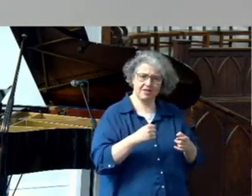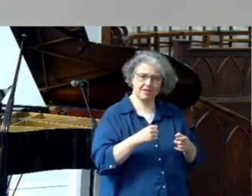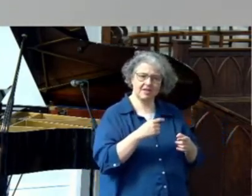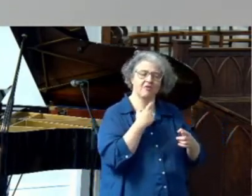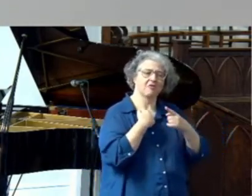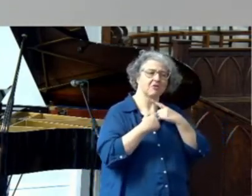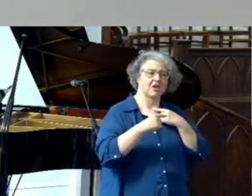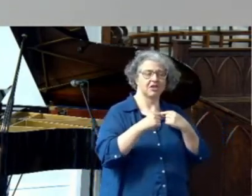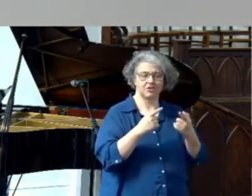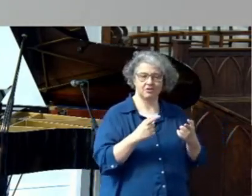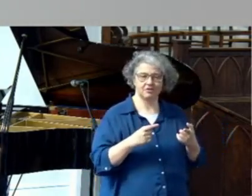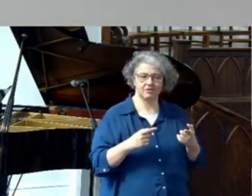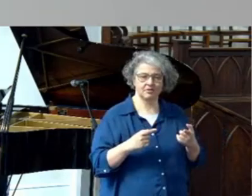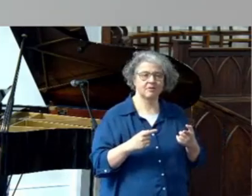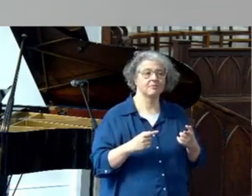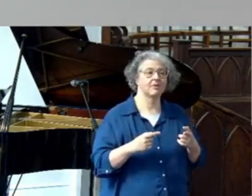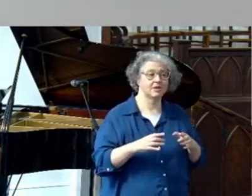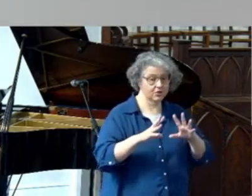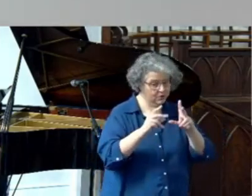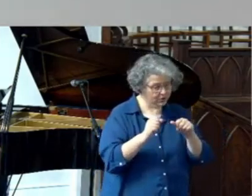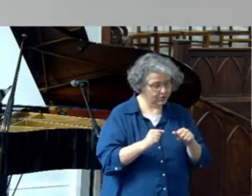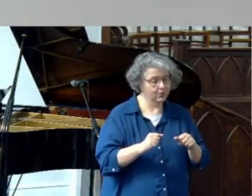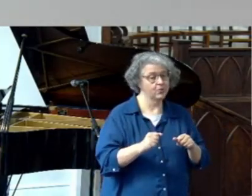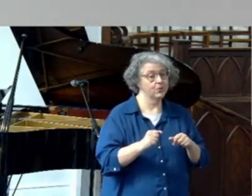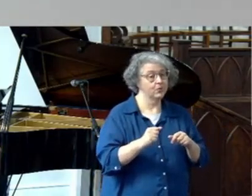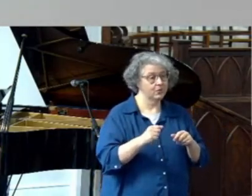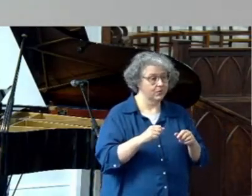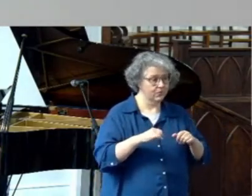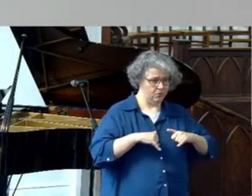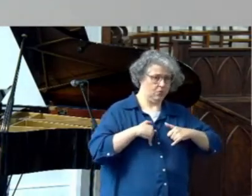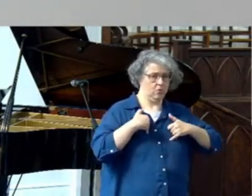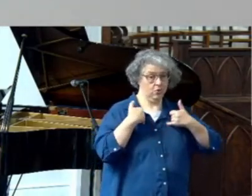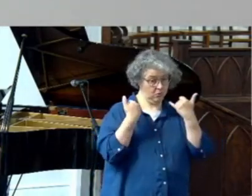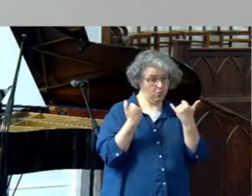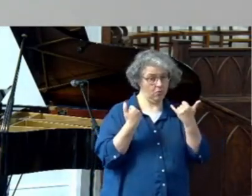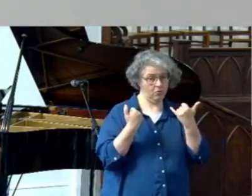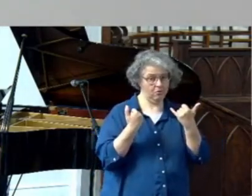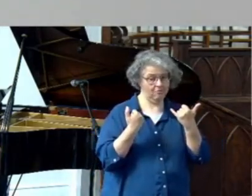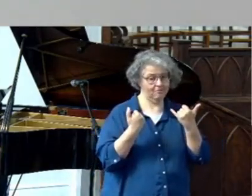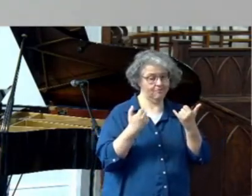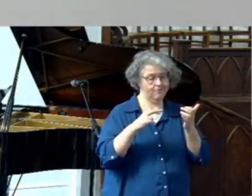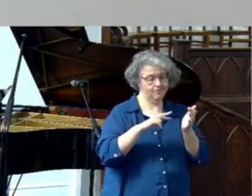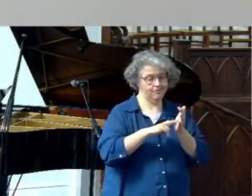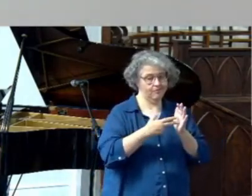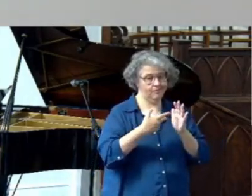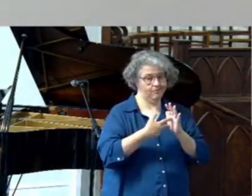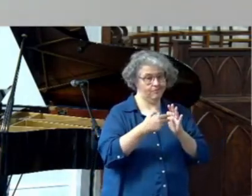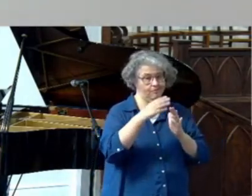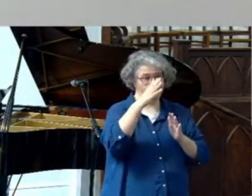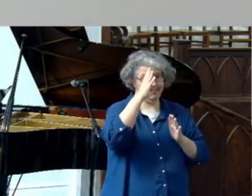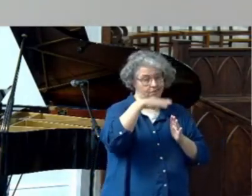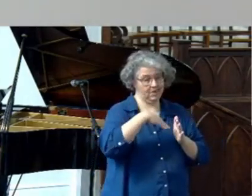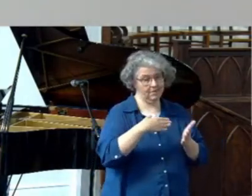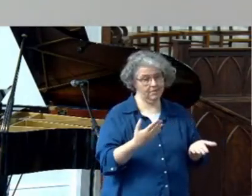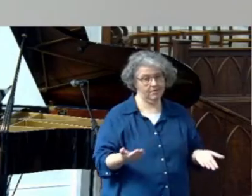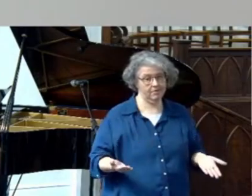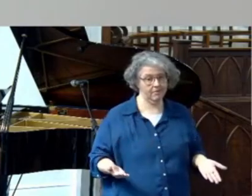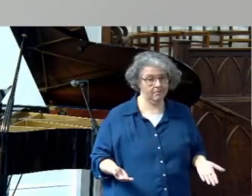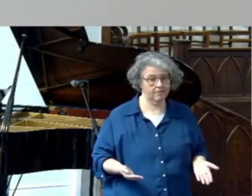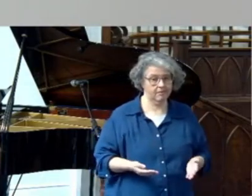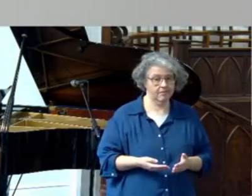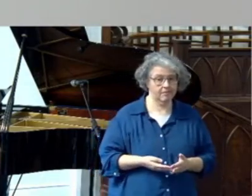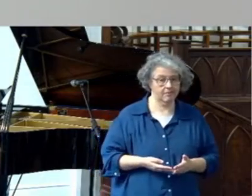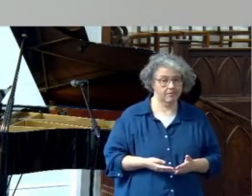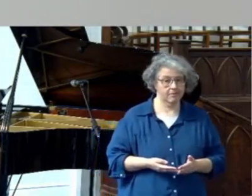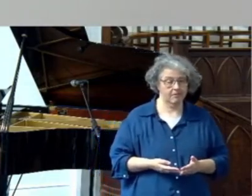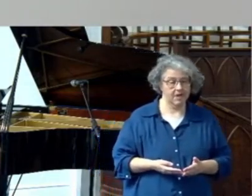Só que todo orgulho semelhante a esse é mau. Por que Tiago usa uma expressão assim, uma